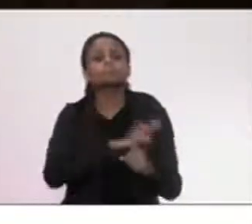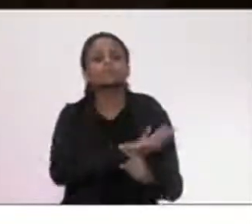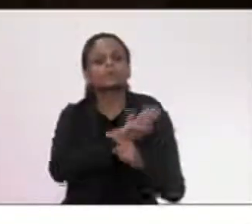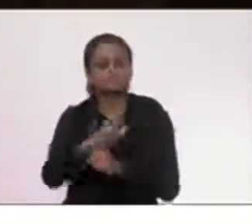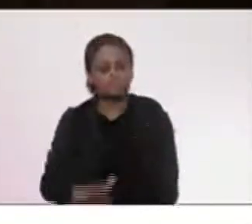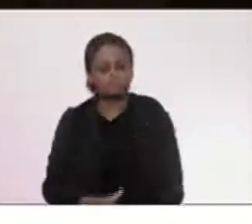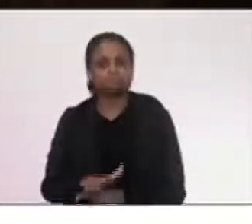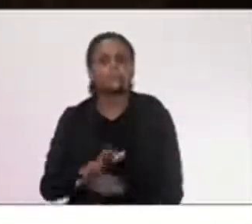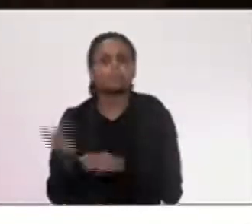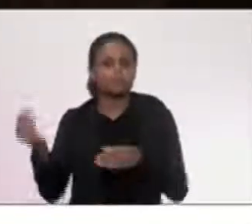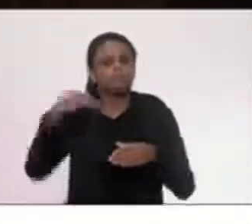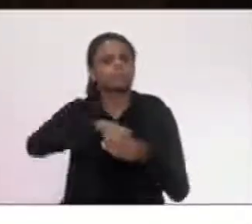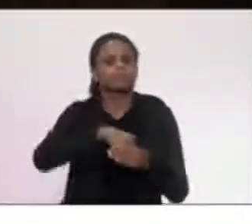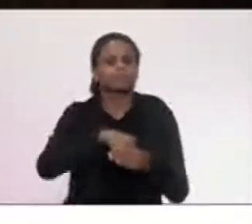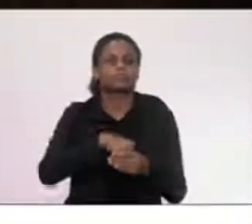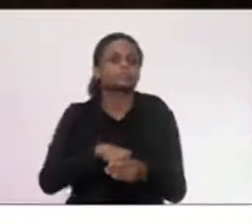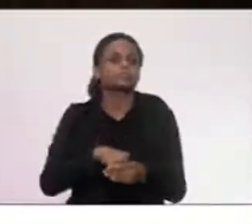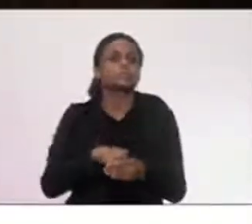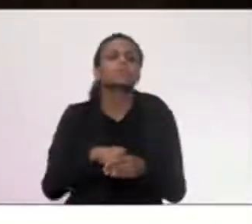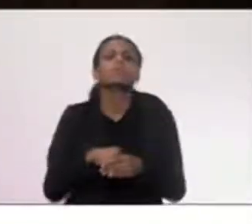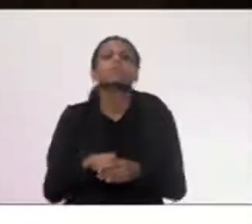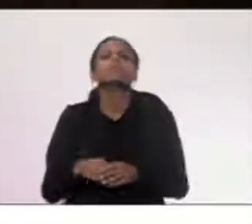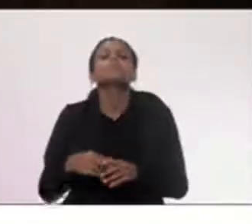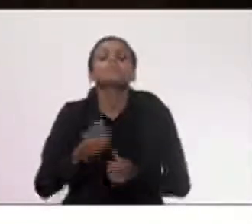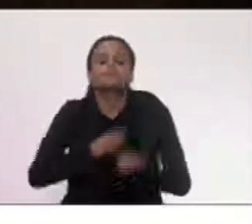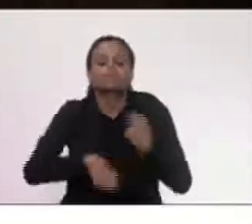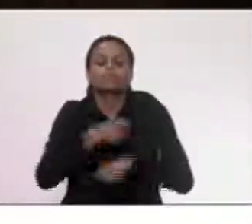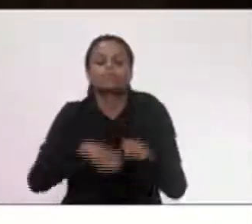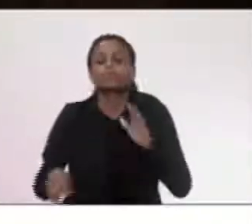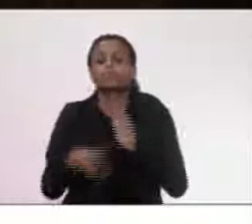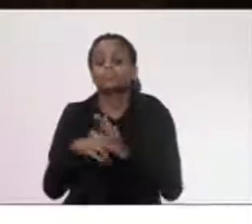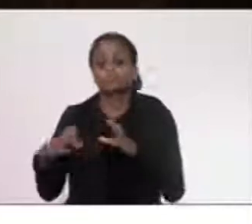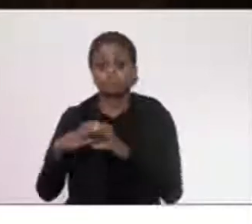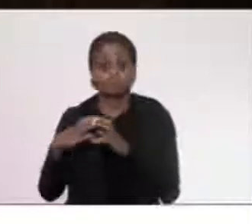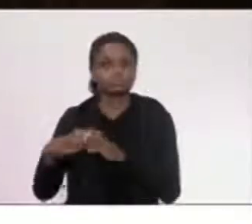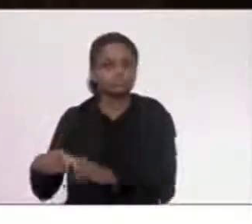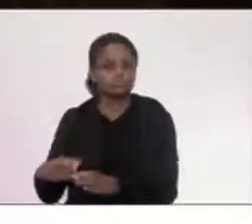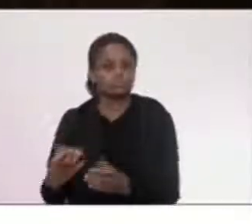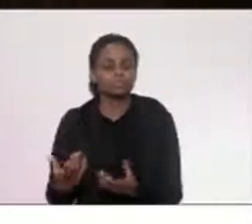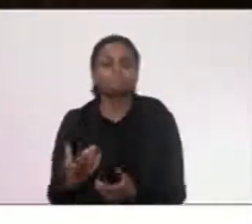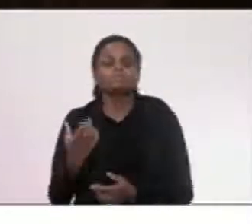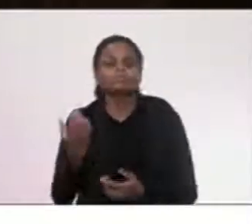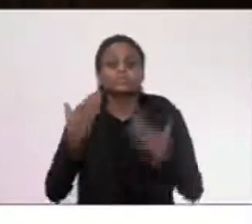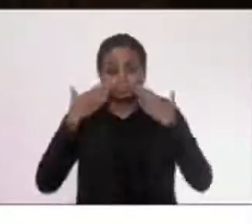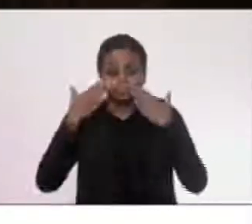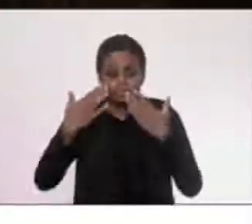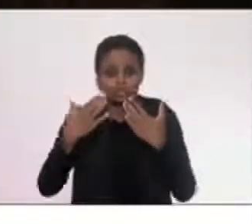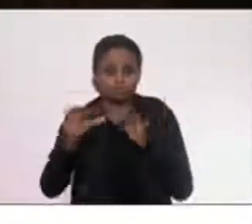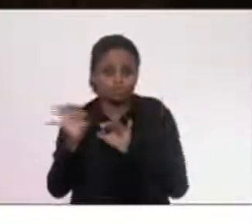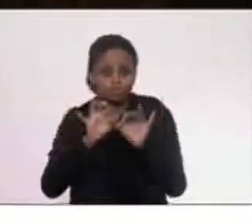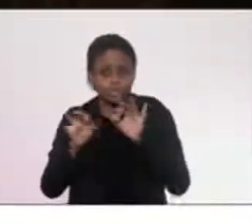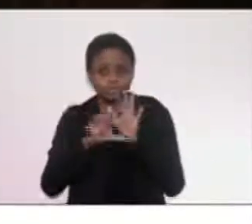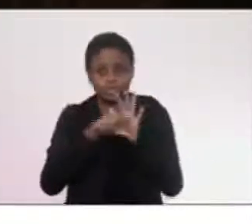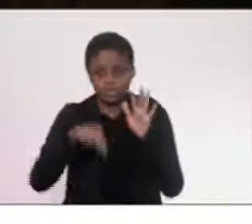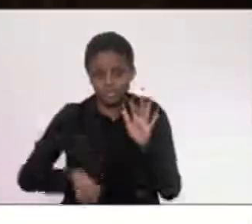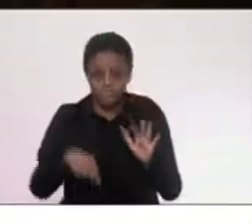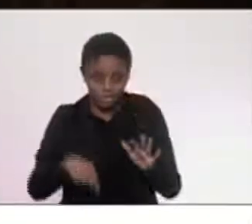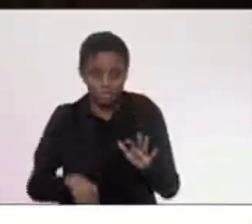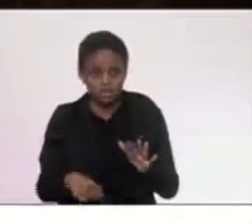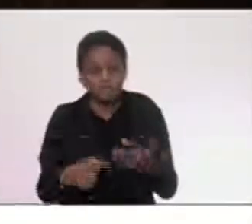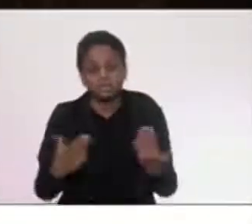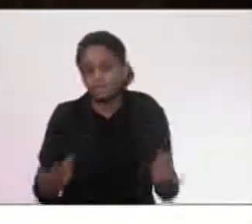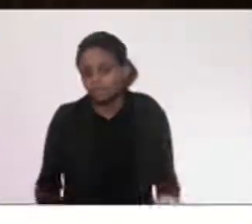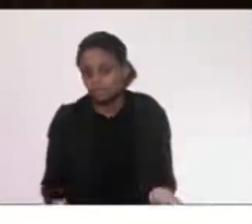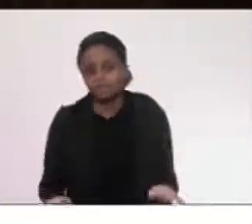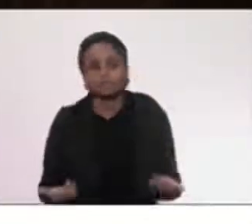para a maior inclusão econômica dessa população. Então a gente apresenta esse projeto à casa,